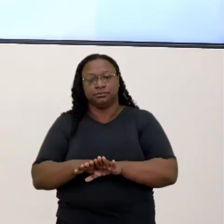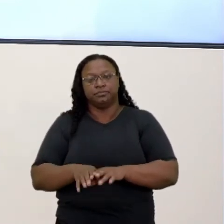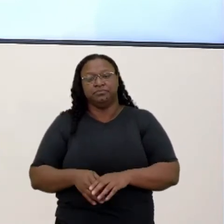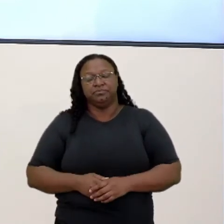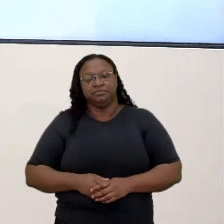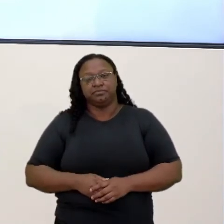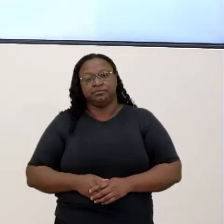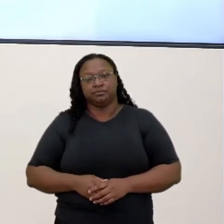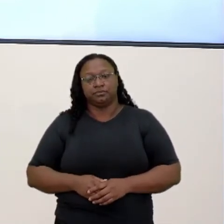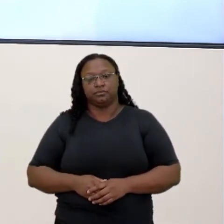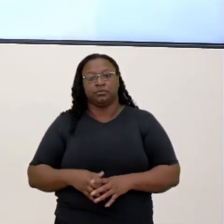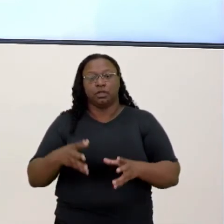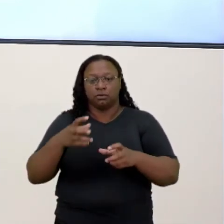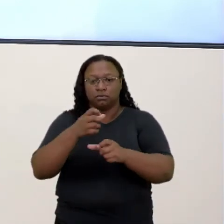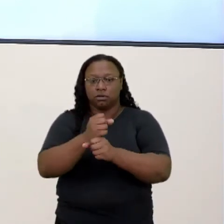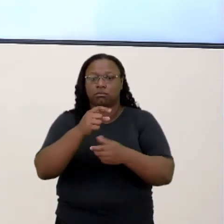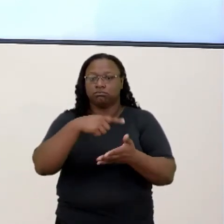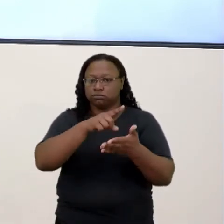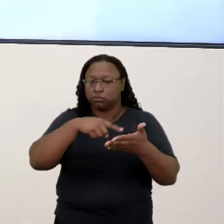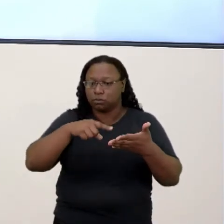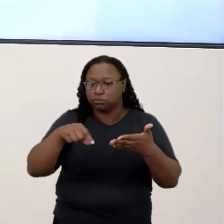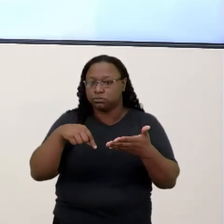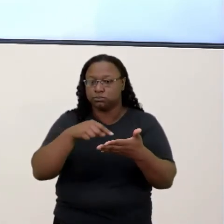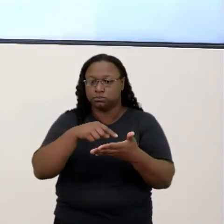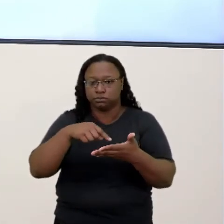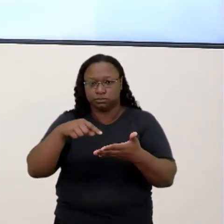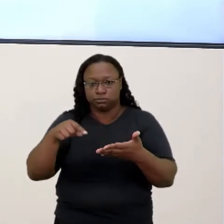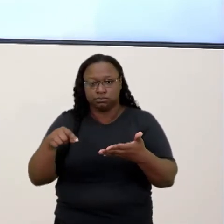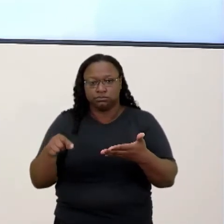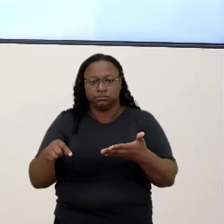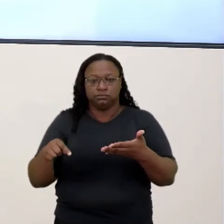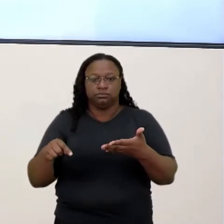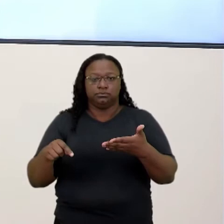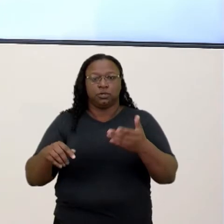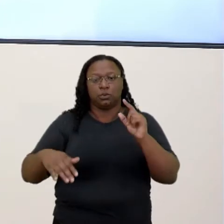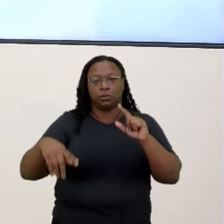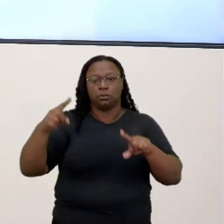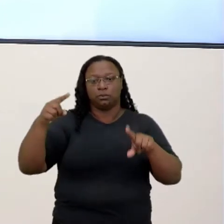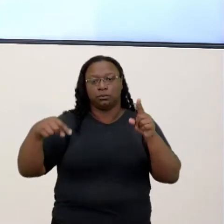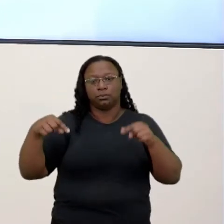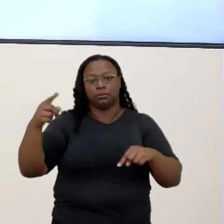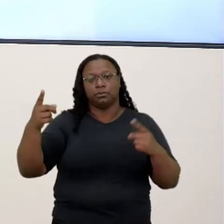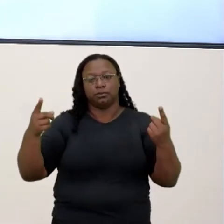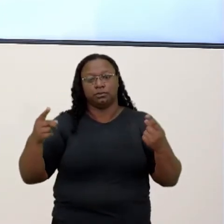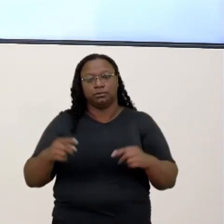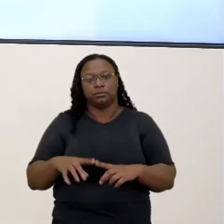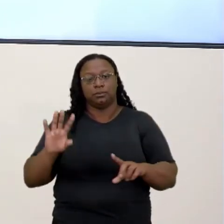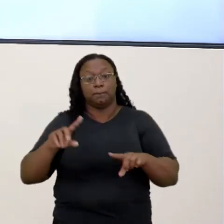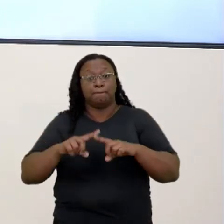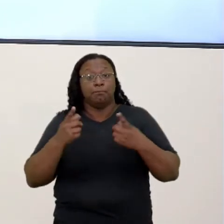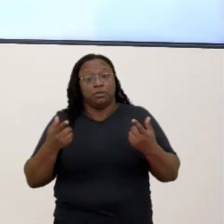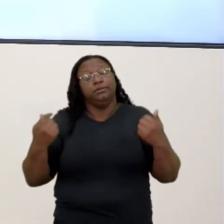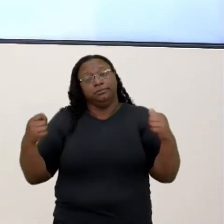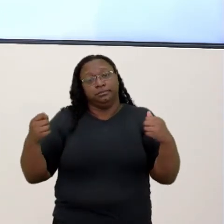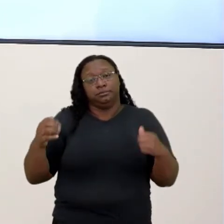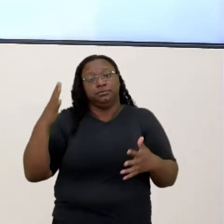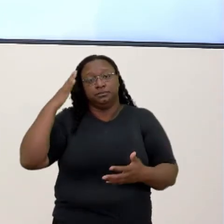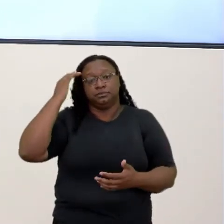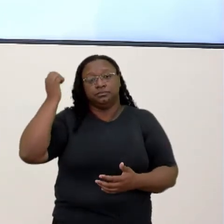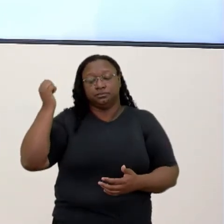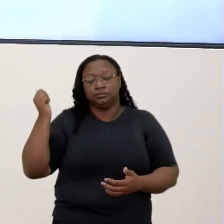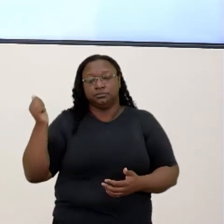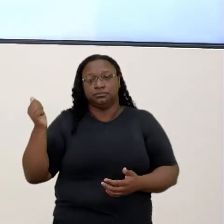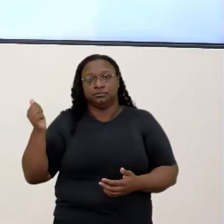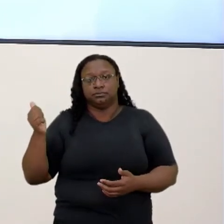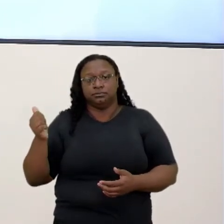estatísticos e calcular, né? Por exemplo, variância, calcular desvio padrão, mas são coisas assim que você tem que saber.